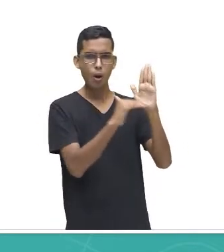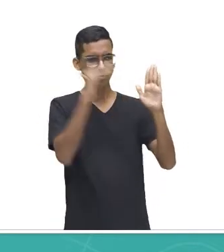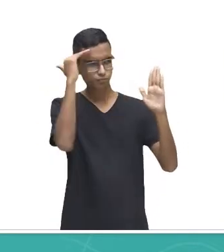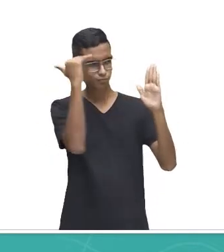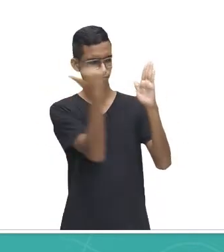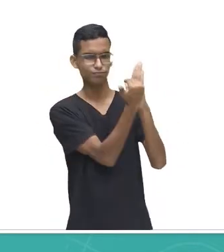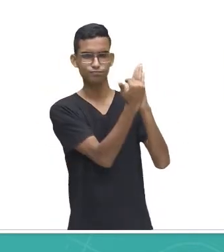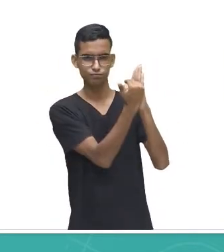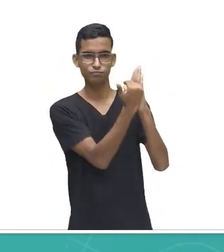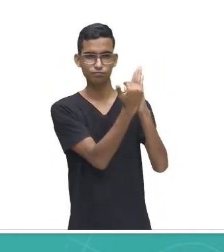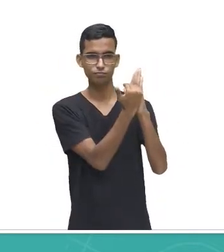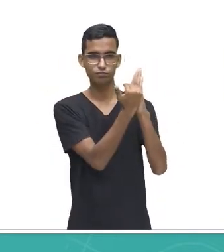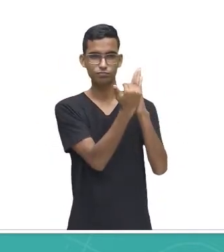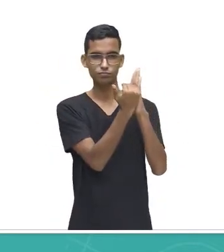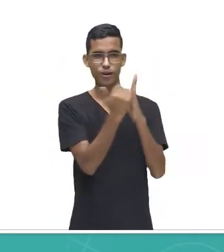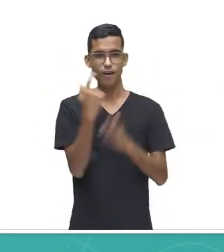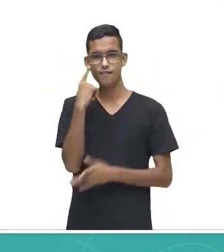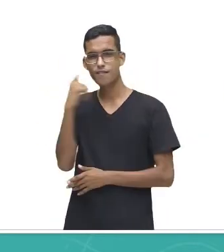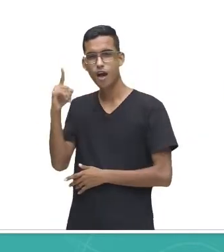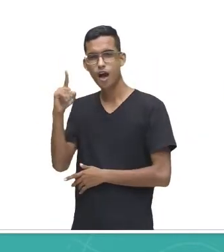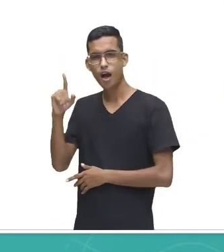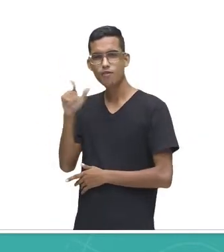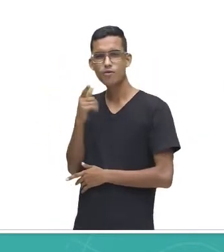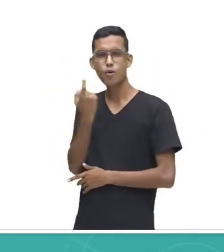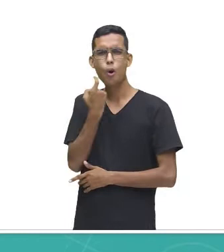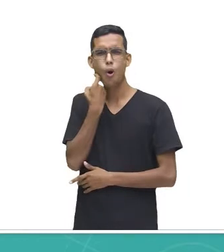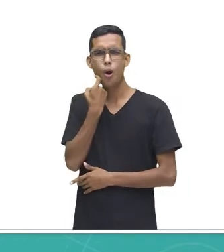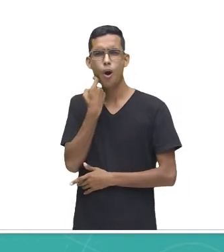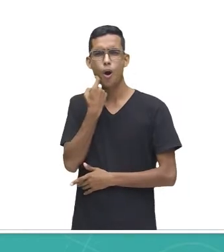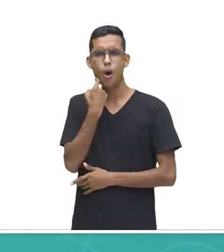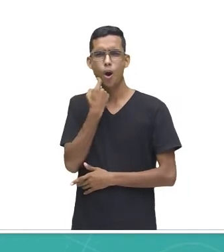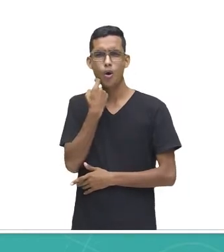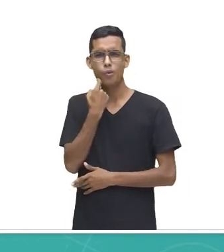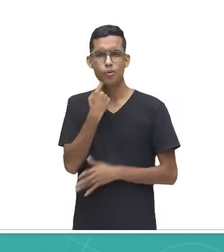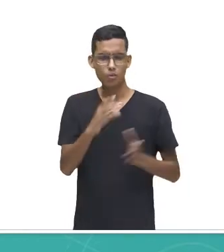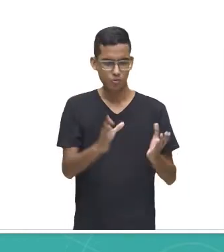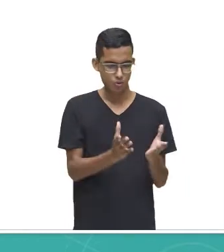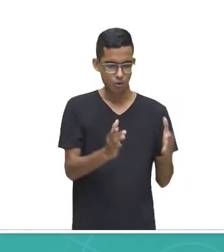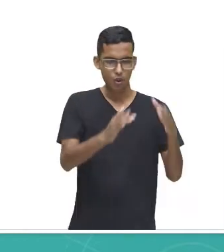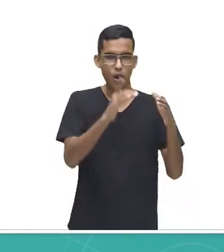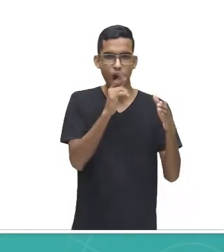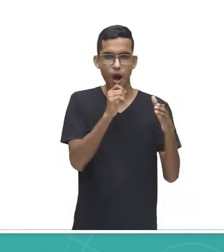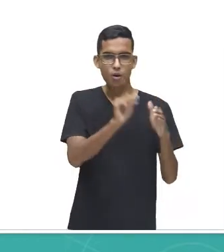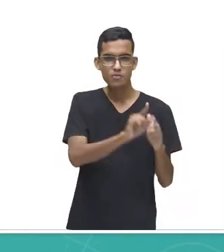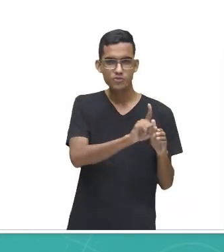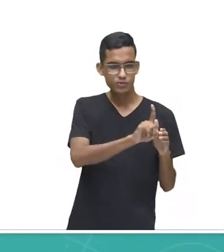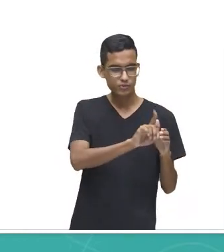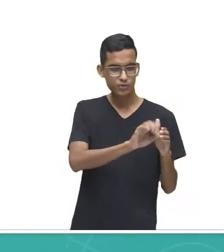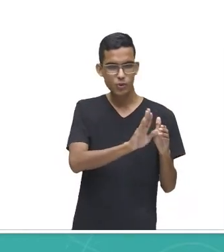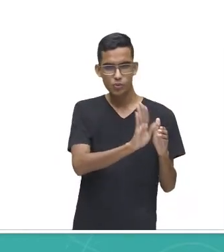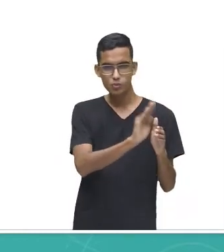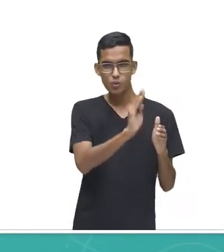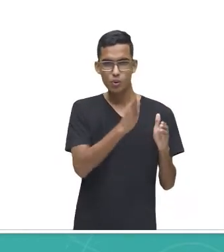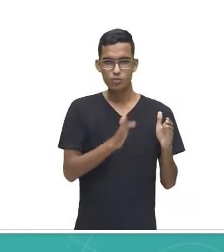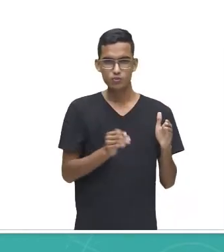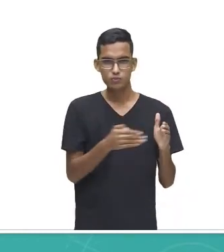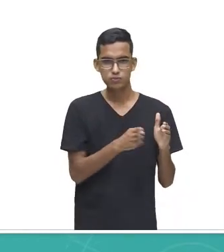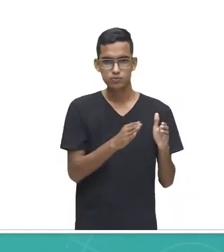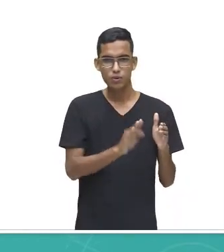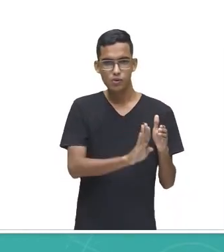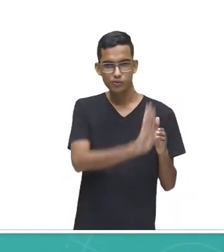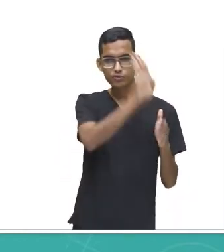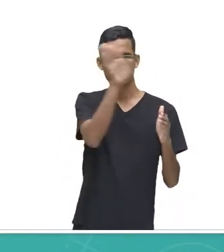Peixe fora d'água, né? E ele tem que agir de maneira até fora das